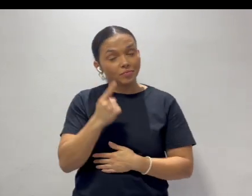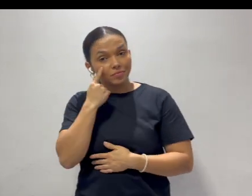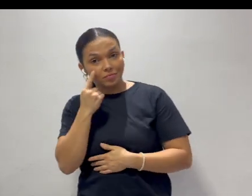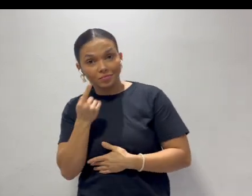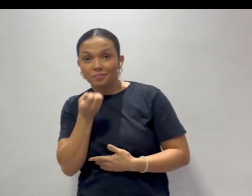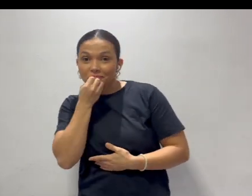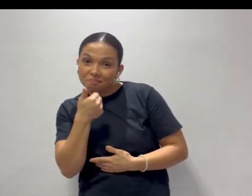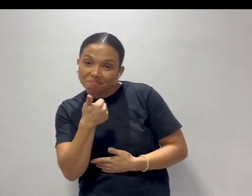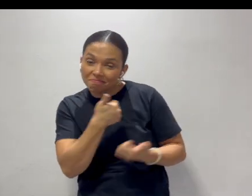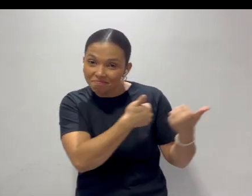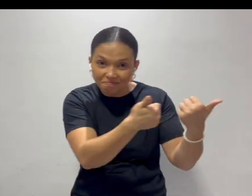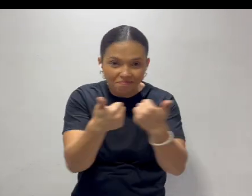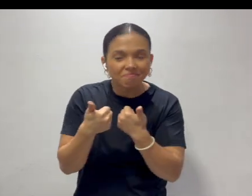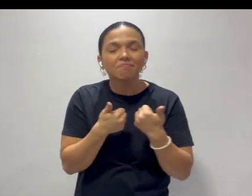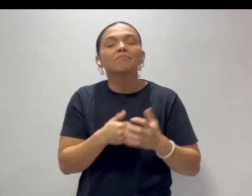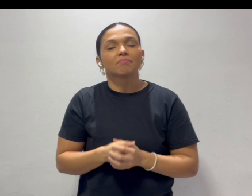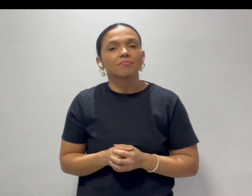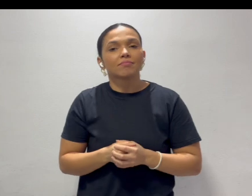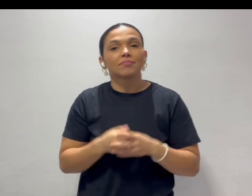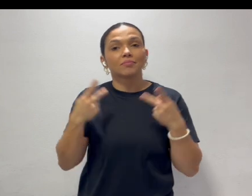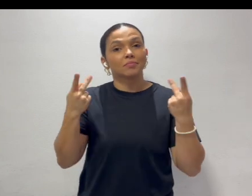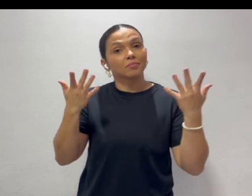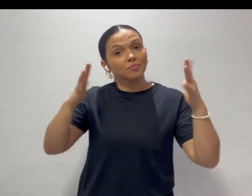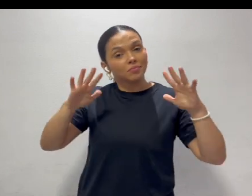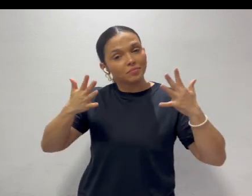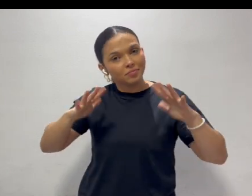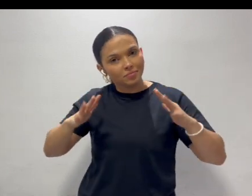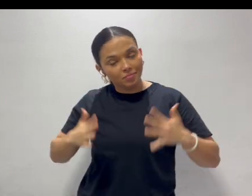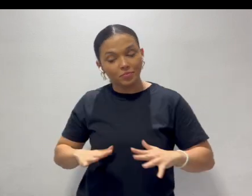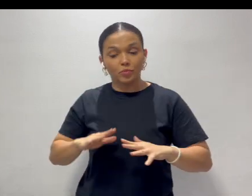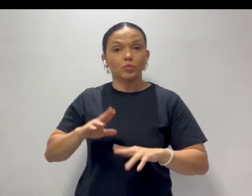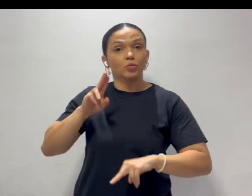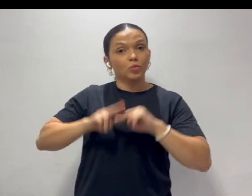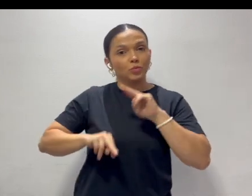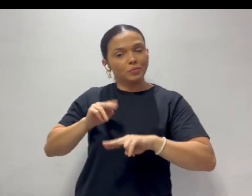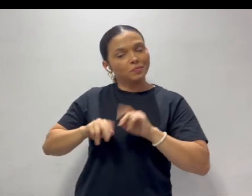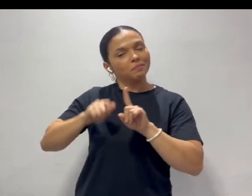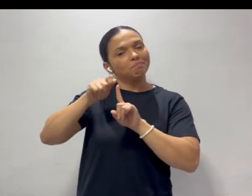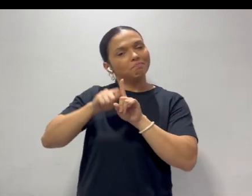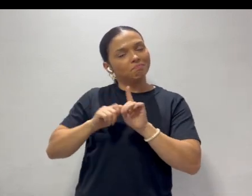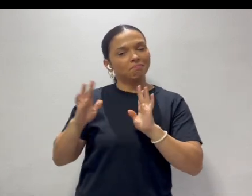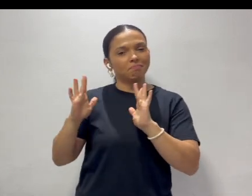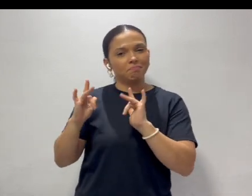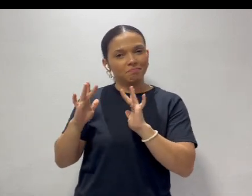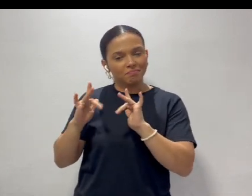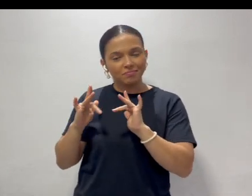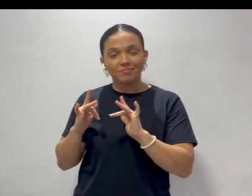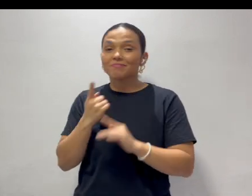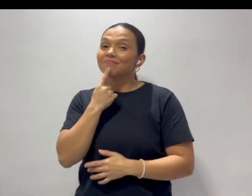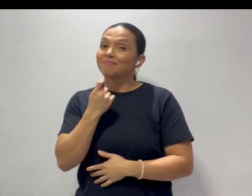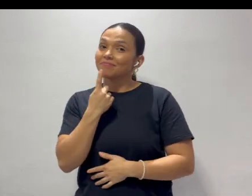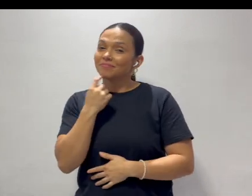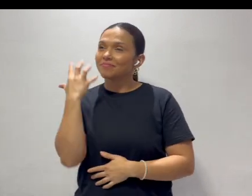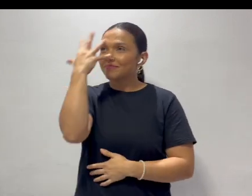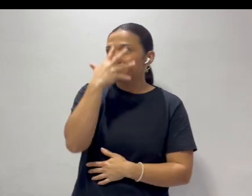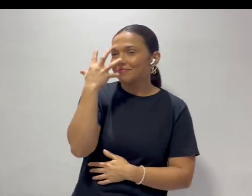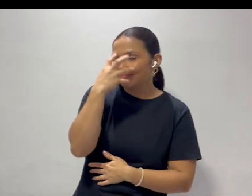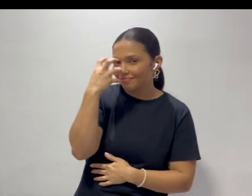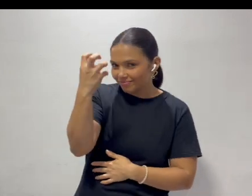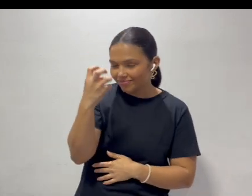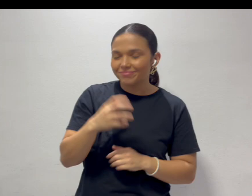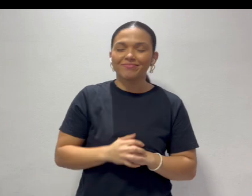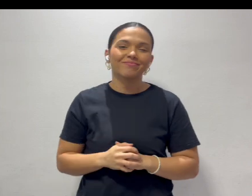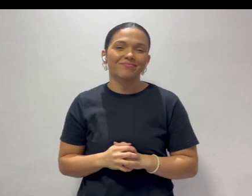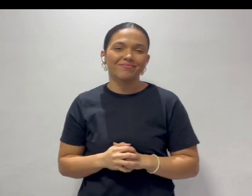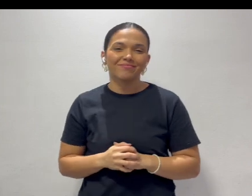Vamos lá, vai. Fala pessoal, tudo bem com vocês? Pessoal, promoção de junho, mês dos namorados, vermelho da